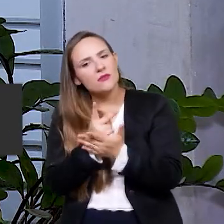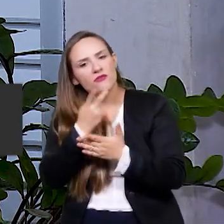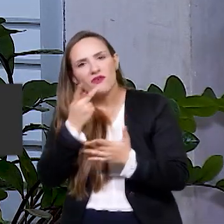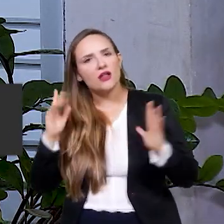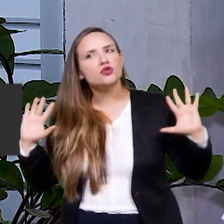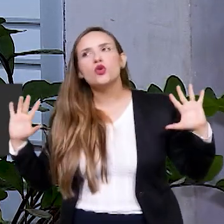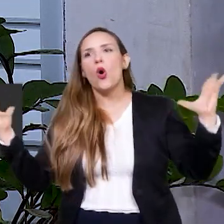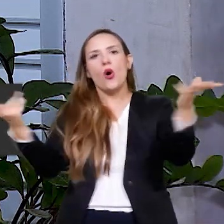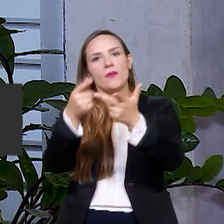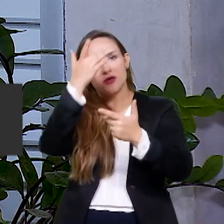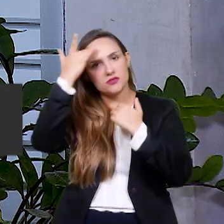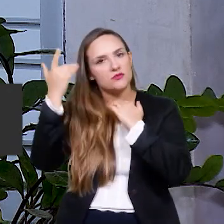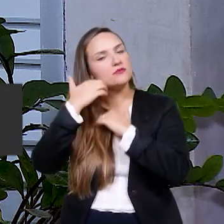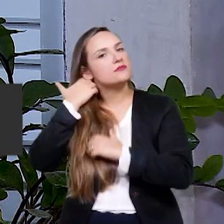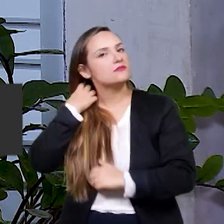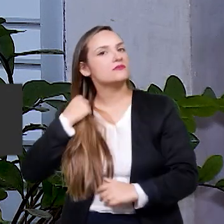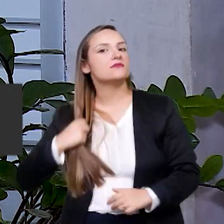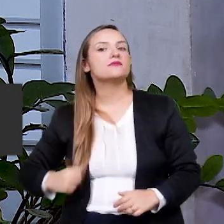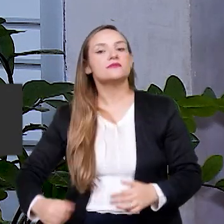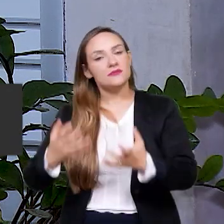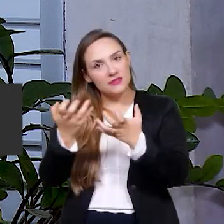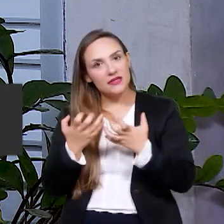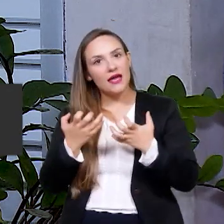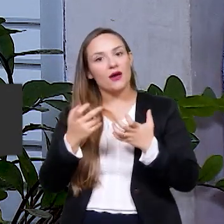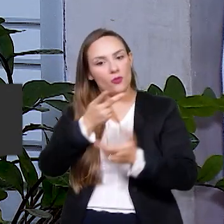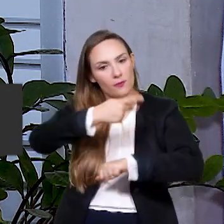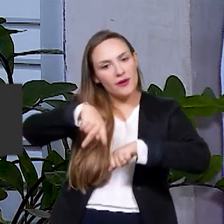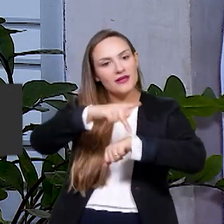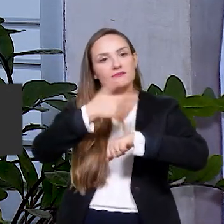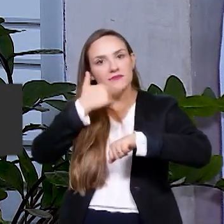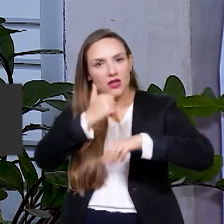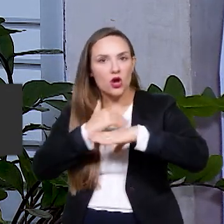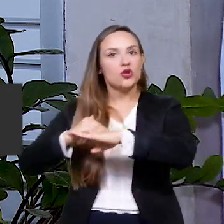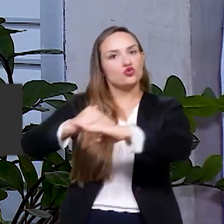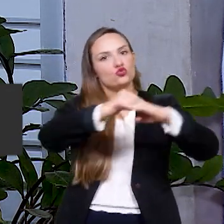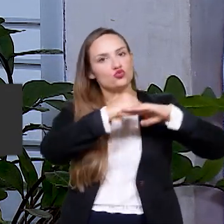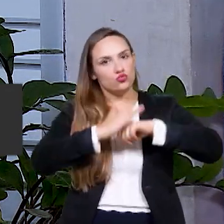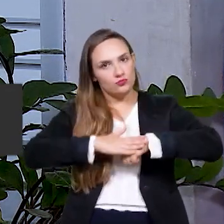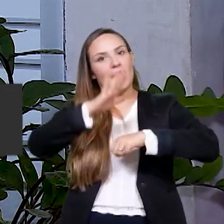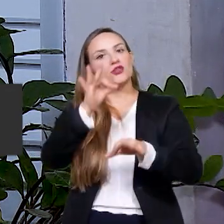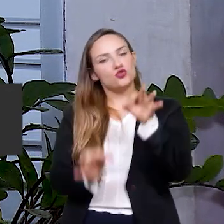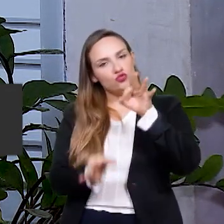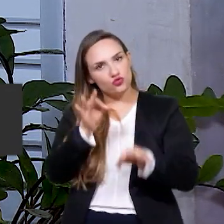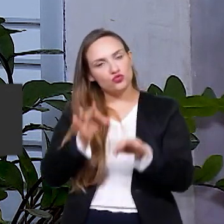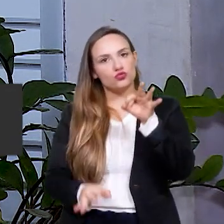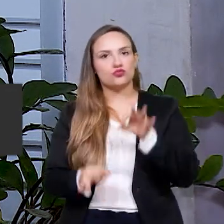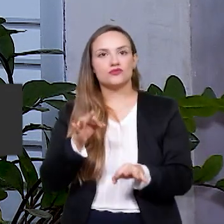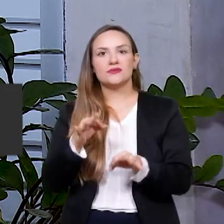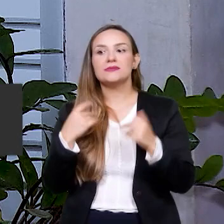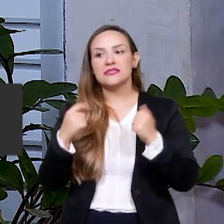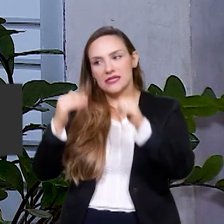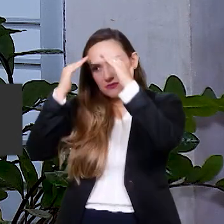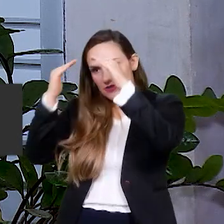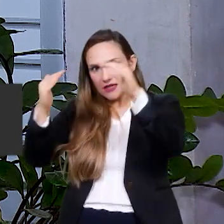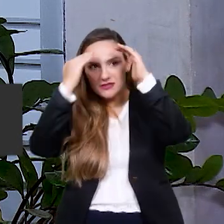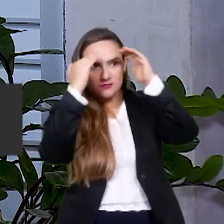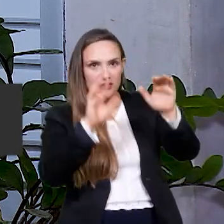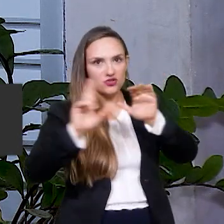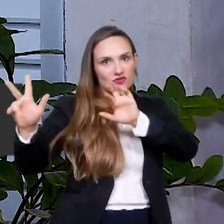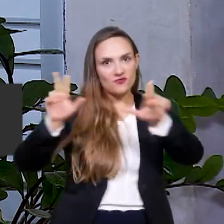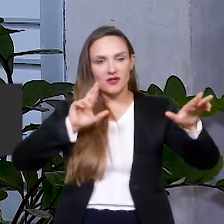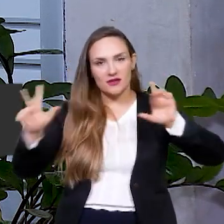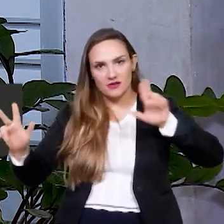as pessoas que têm compromisso na construção de um país menos injusto e na construção de que se preserve as diferenças, mas